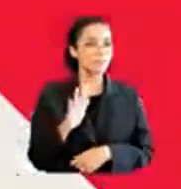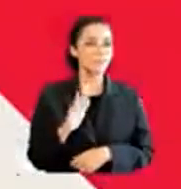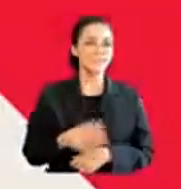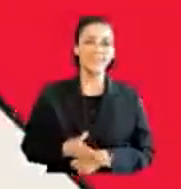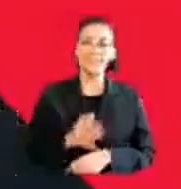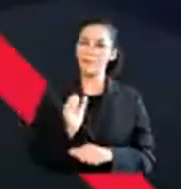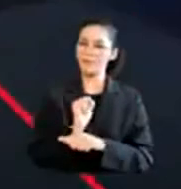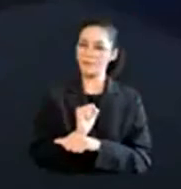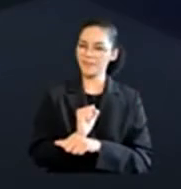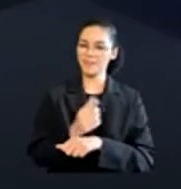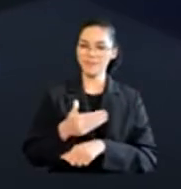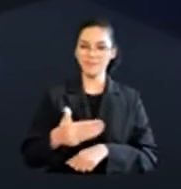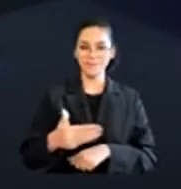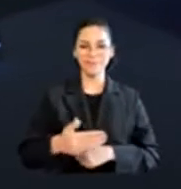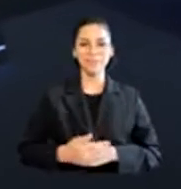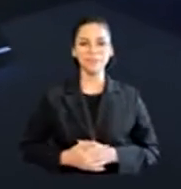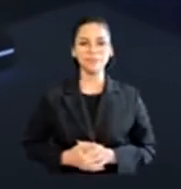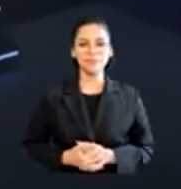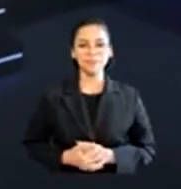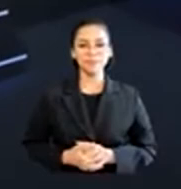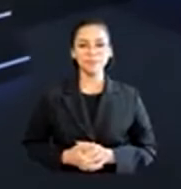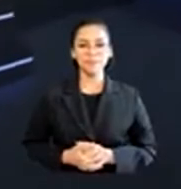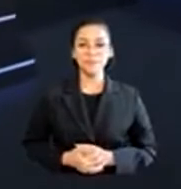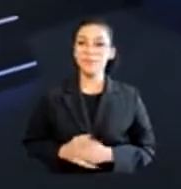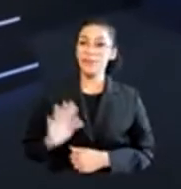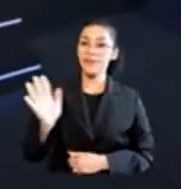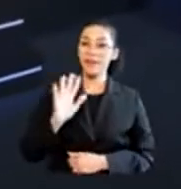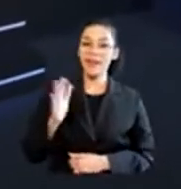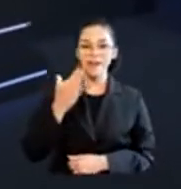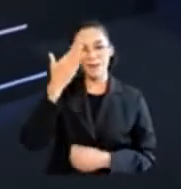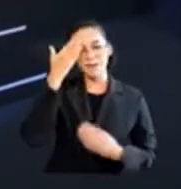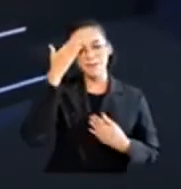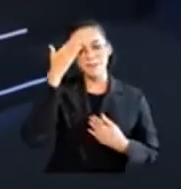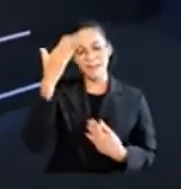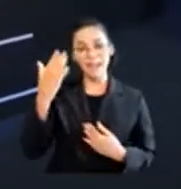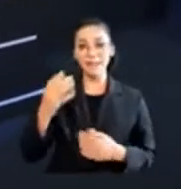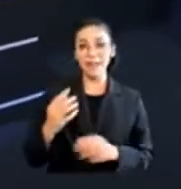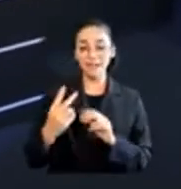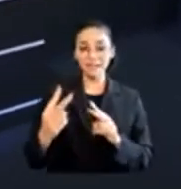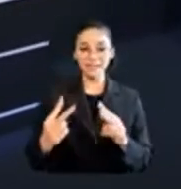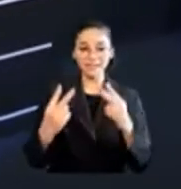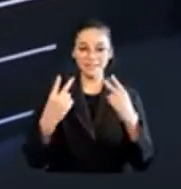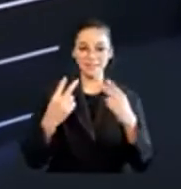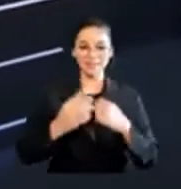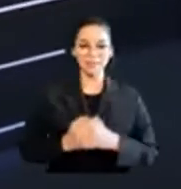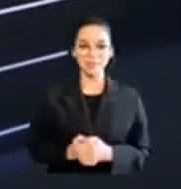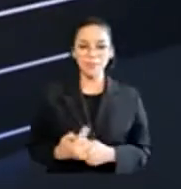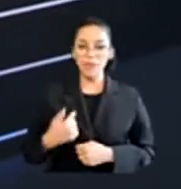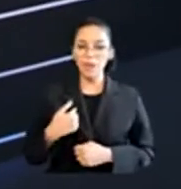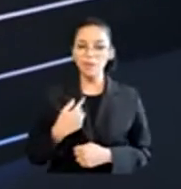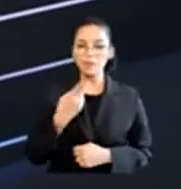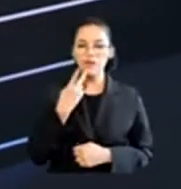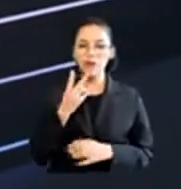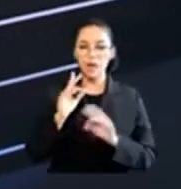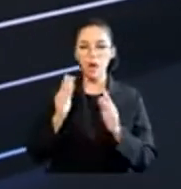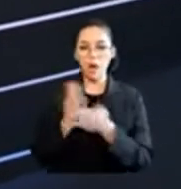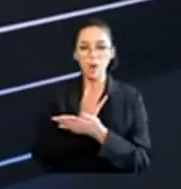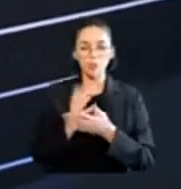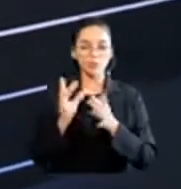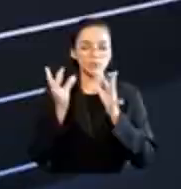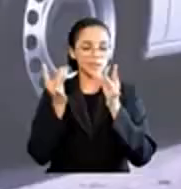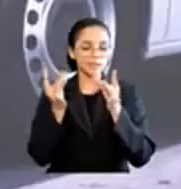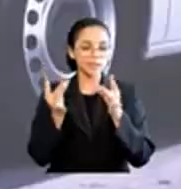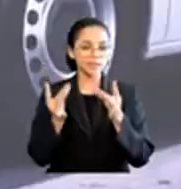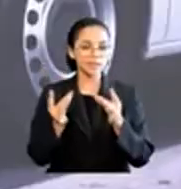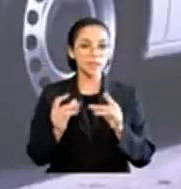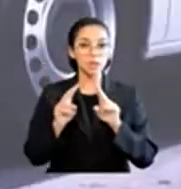ligado. Olá pessoal, obrigado pela atenção de vocês até aqui. Eu vou trazer alguns detalhes sobre o ponto de vista da engenharia da